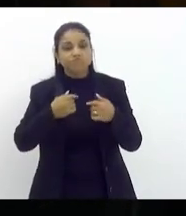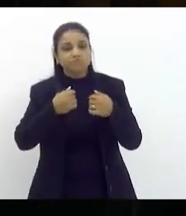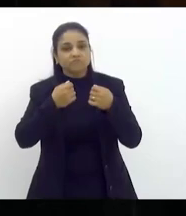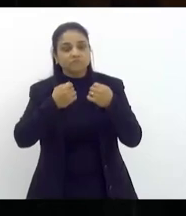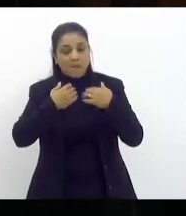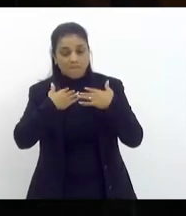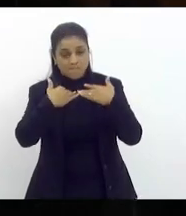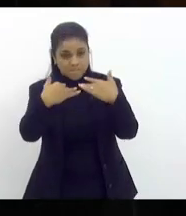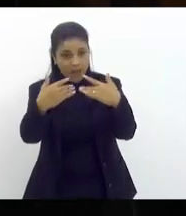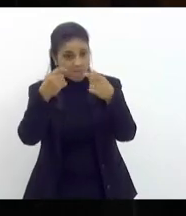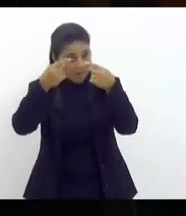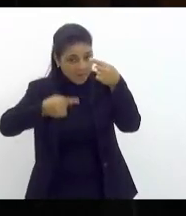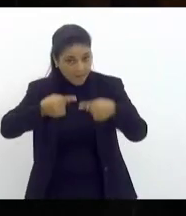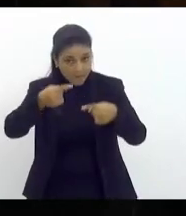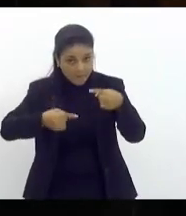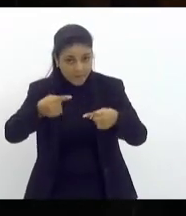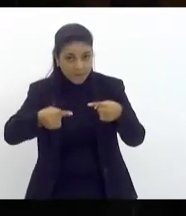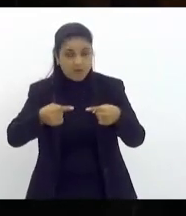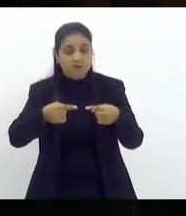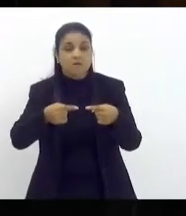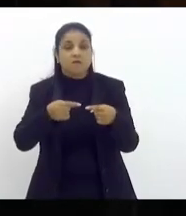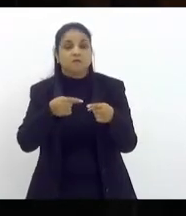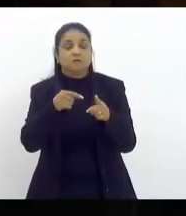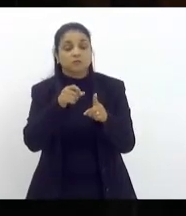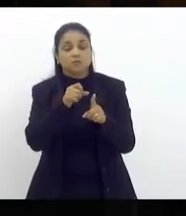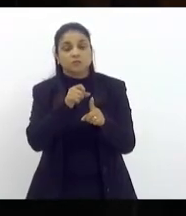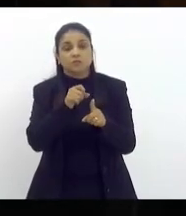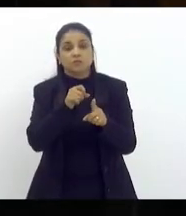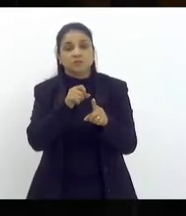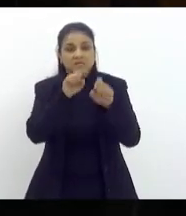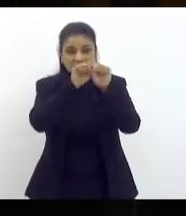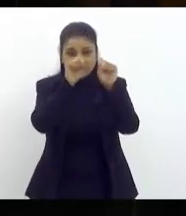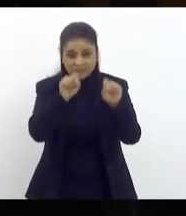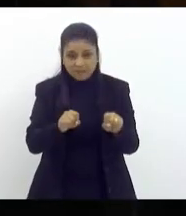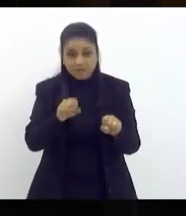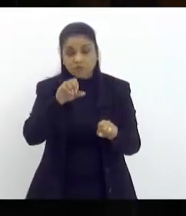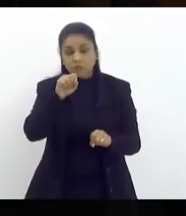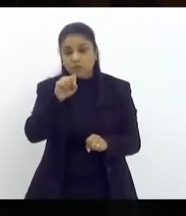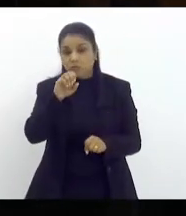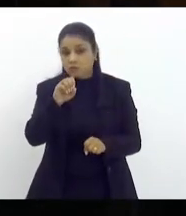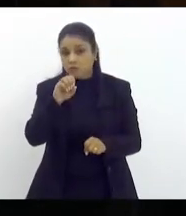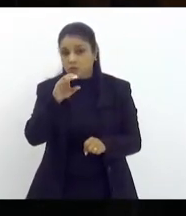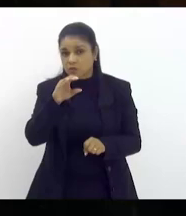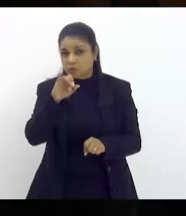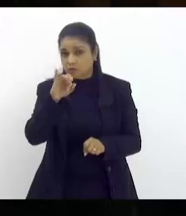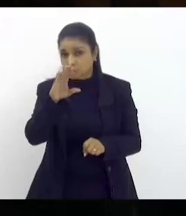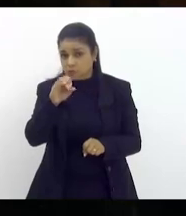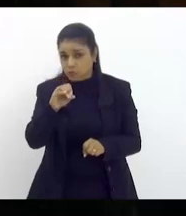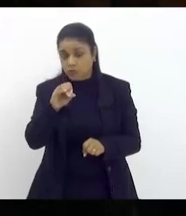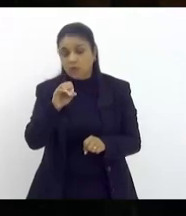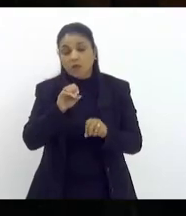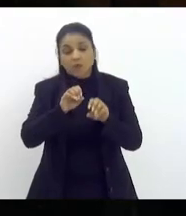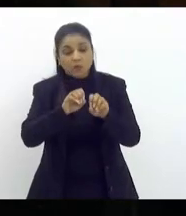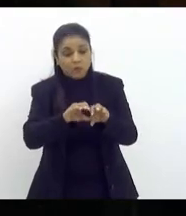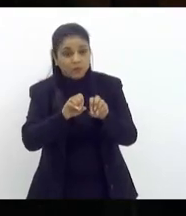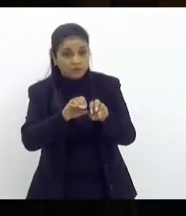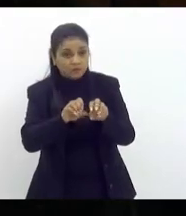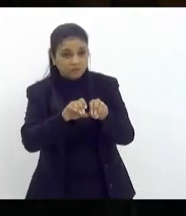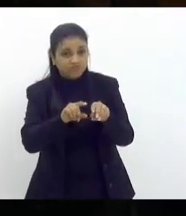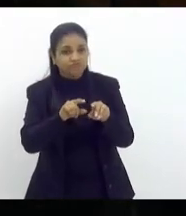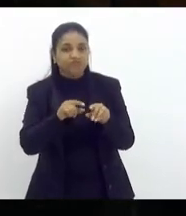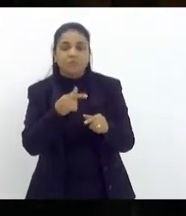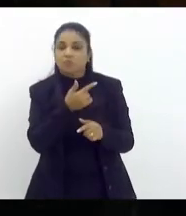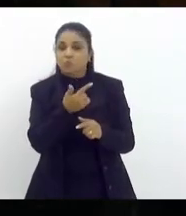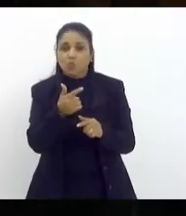socioeducativo onde essas meninas é ainda não tem aí inclusive uma lei de vossa excelência